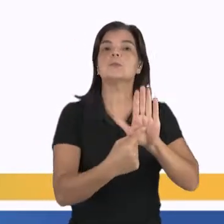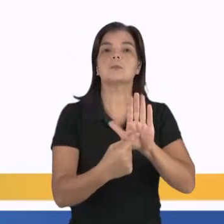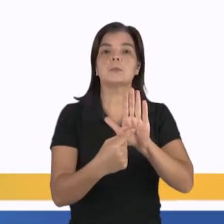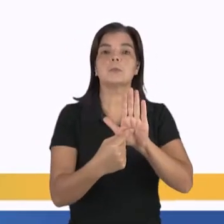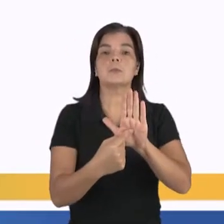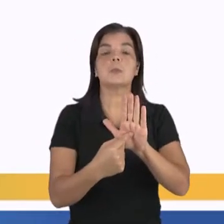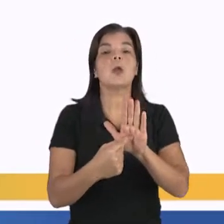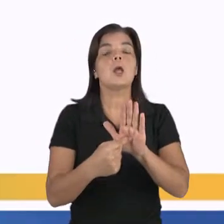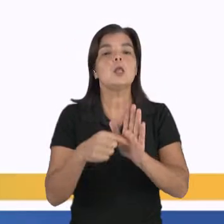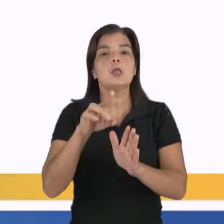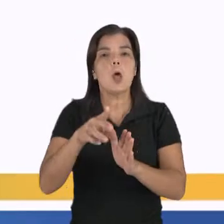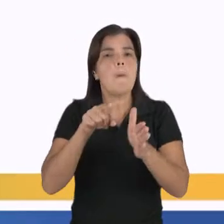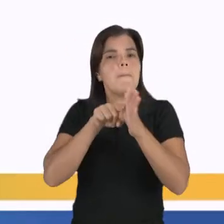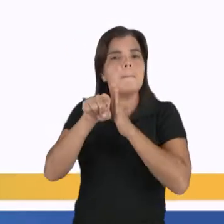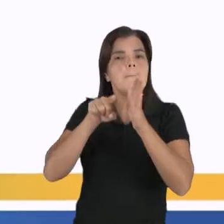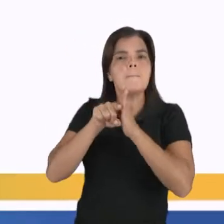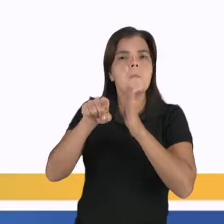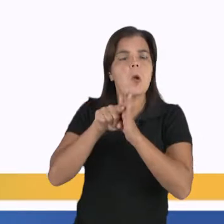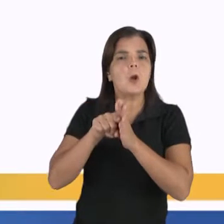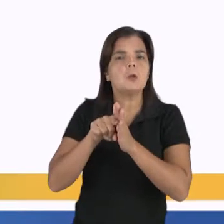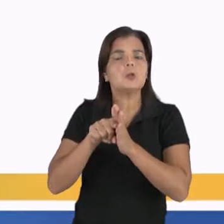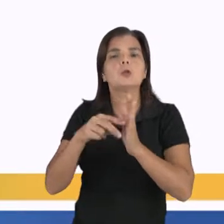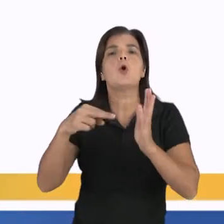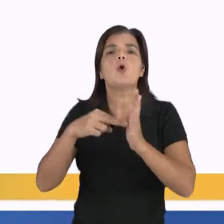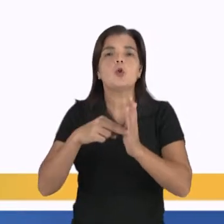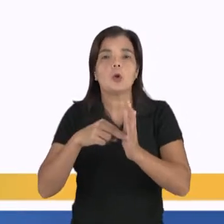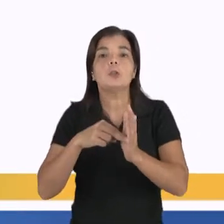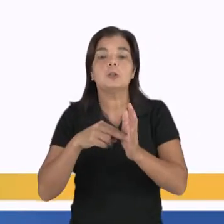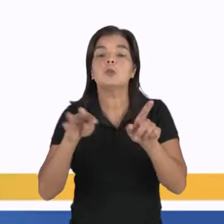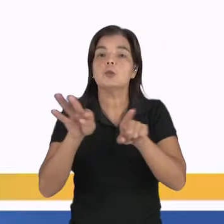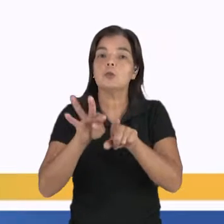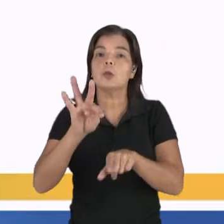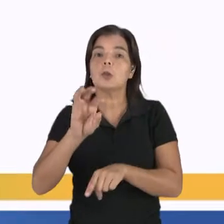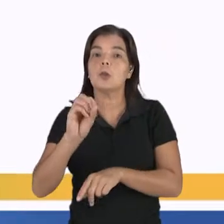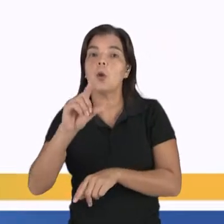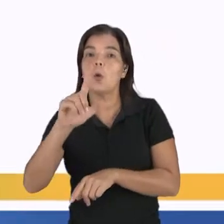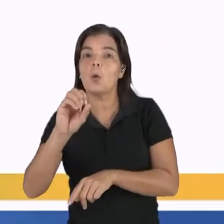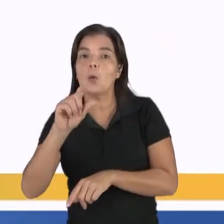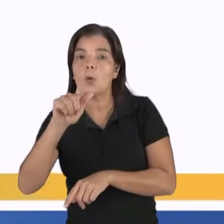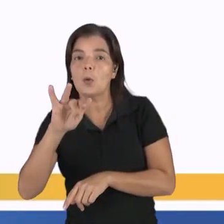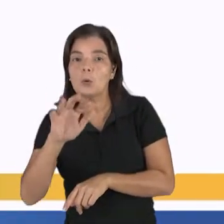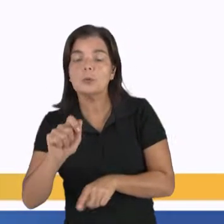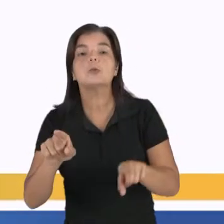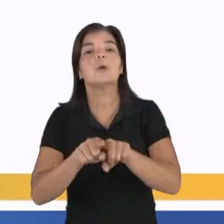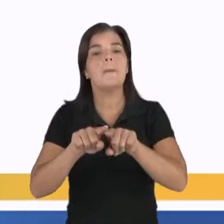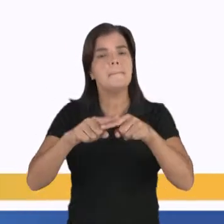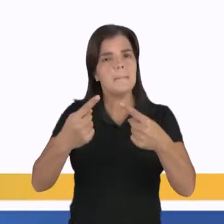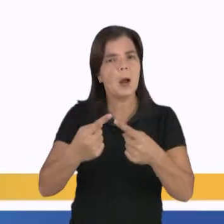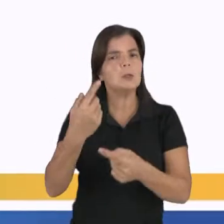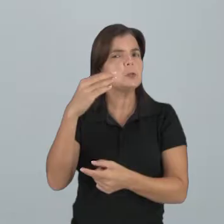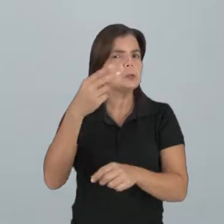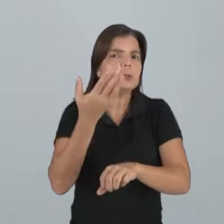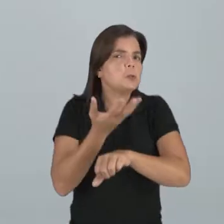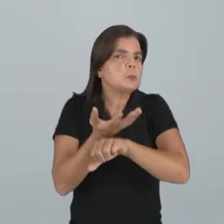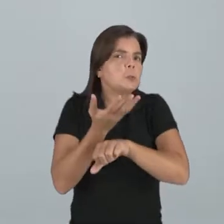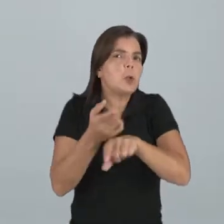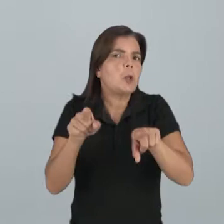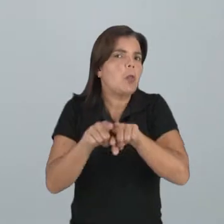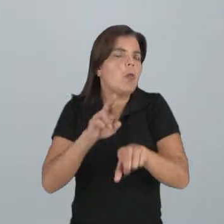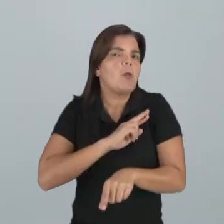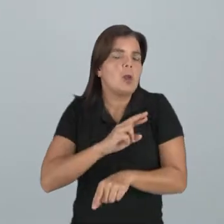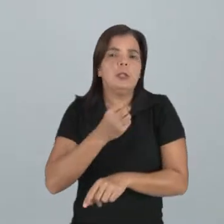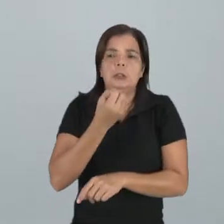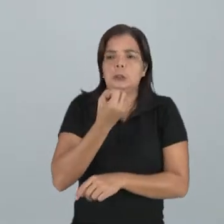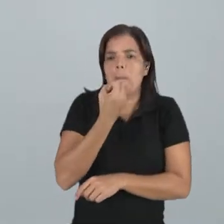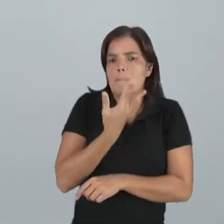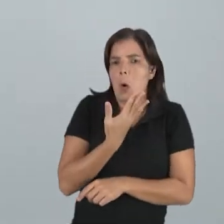manifestações. Ela não questiona a validade teológica ou doutrinal. Ciências da religião, ela não vai dizer se uma religião é boa, é